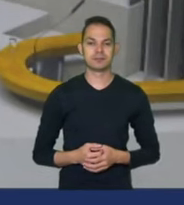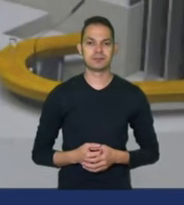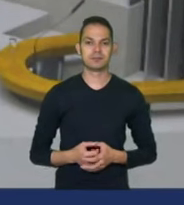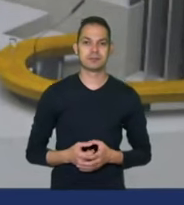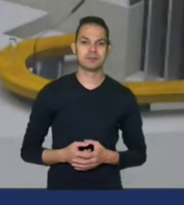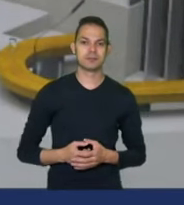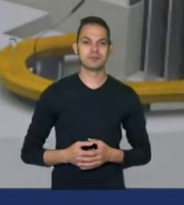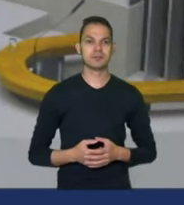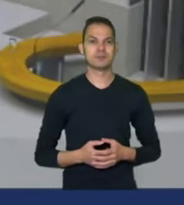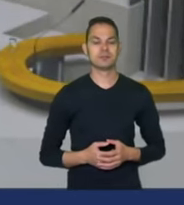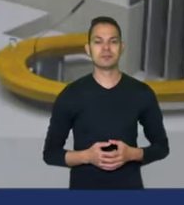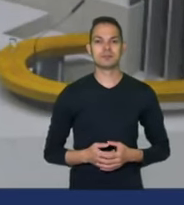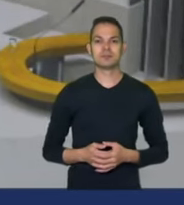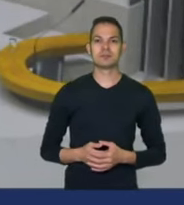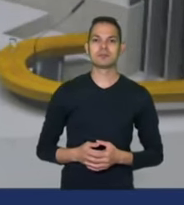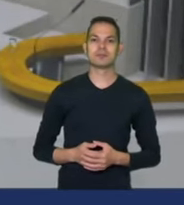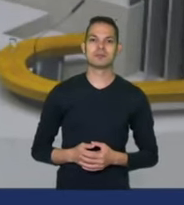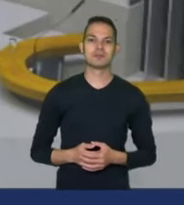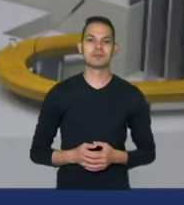Quer falar logo ali?